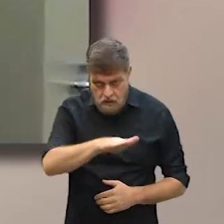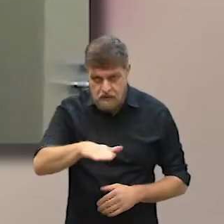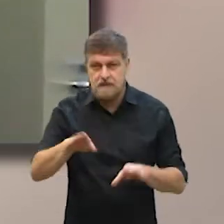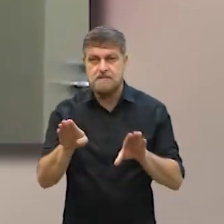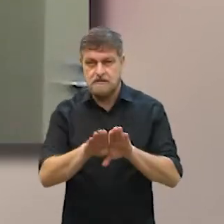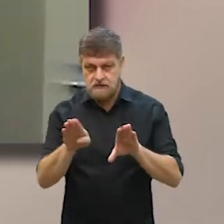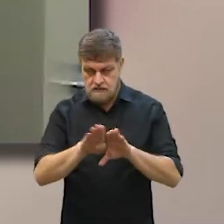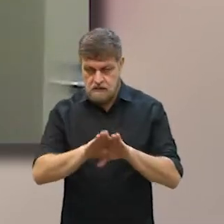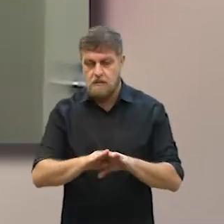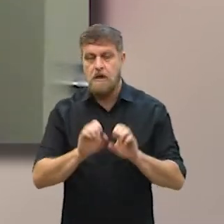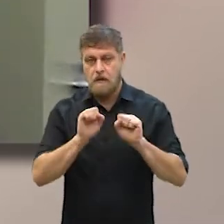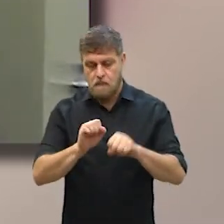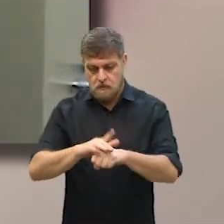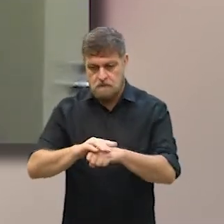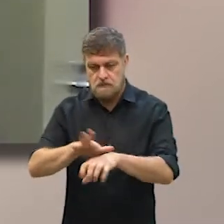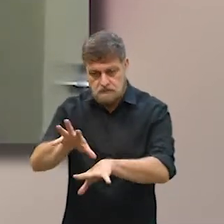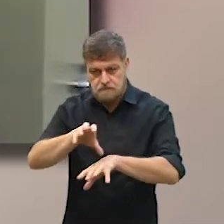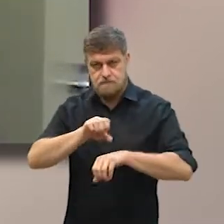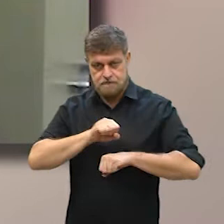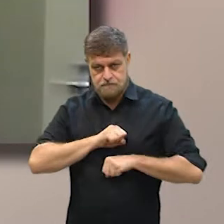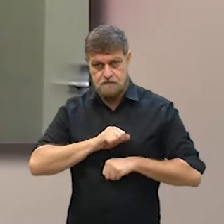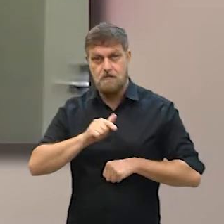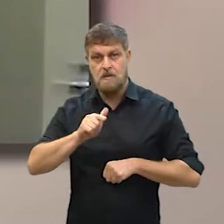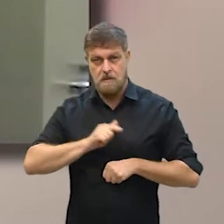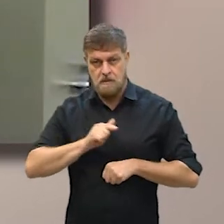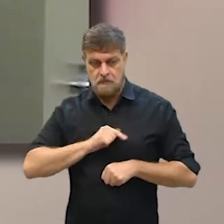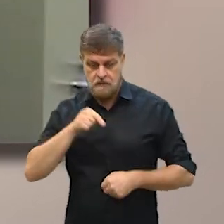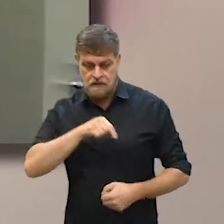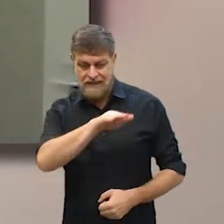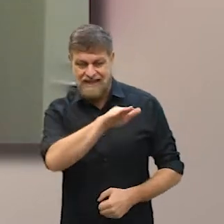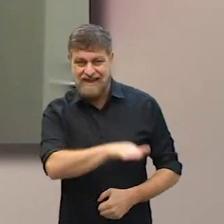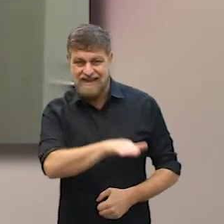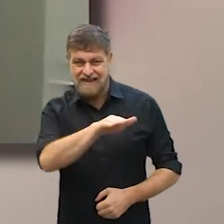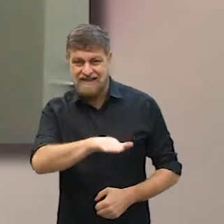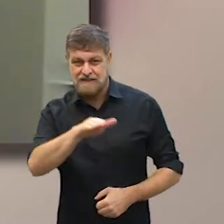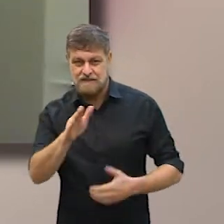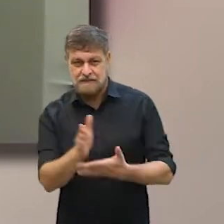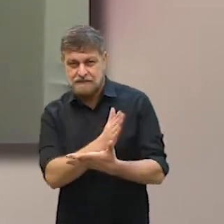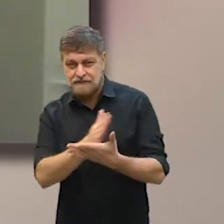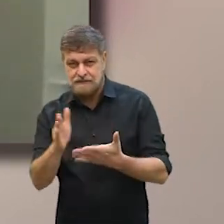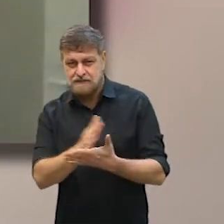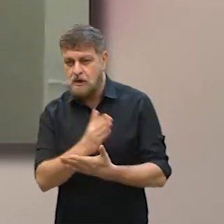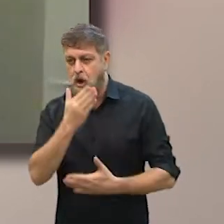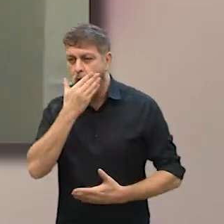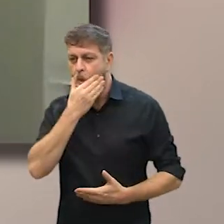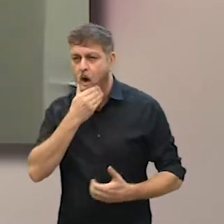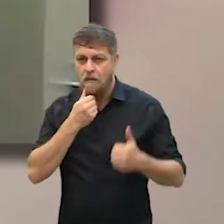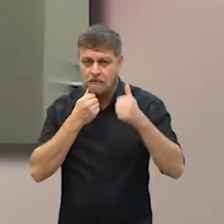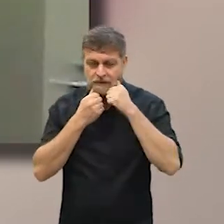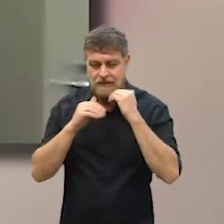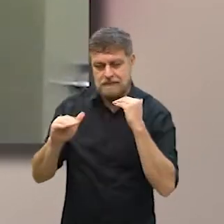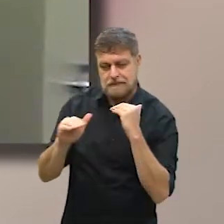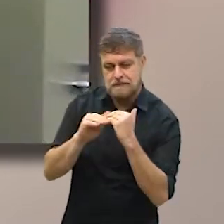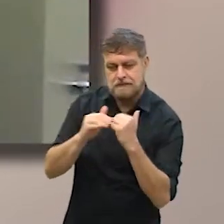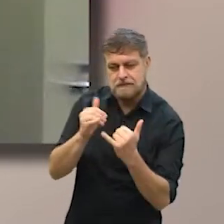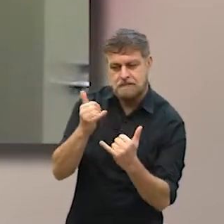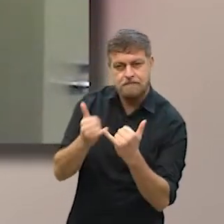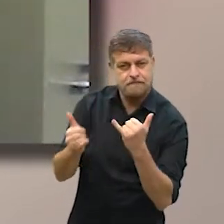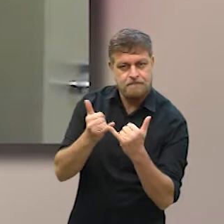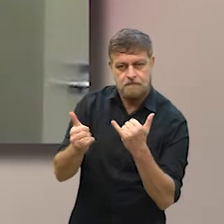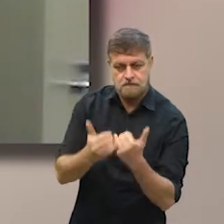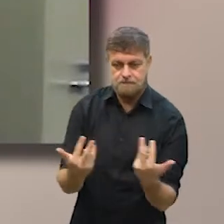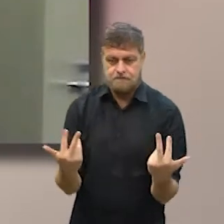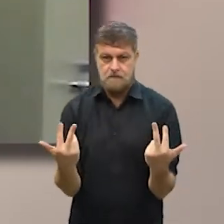podem ter lúpus eritematoso sistêmico E aí na criança essa separação entre homens e mulheres fica mais próxima entre